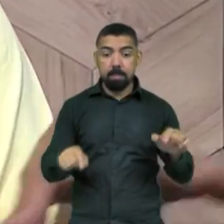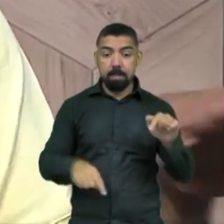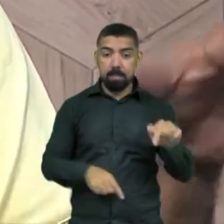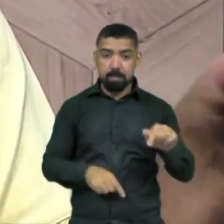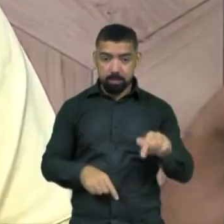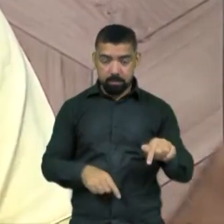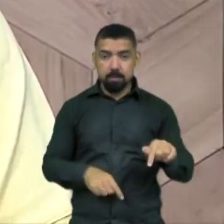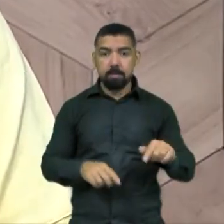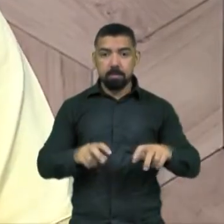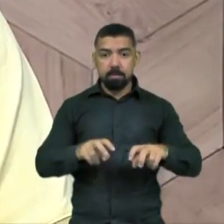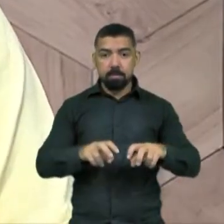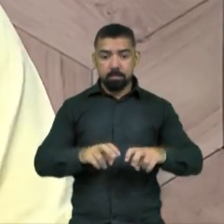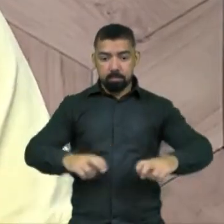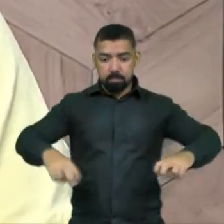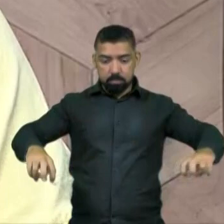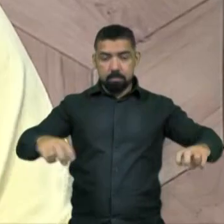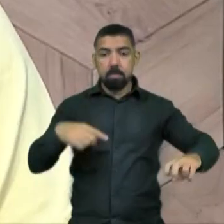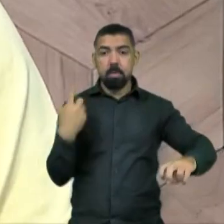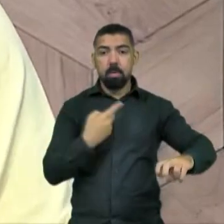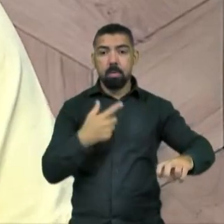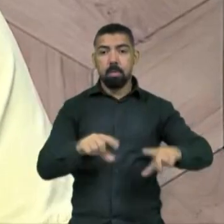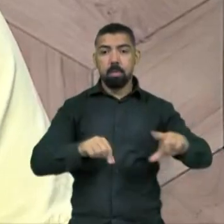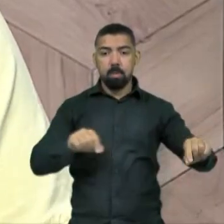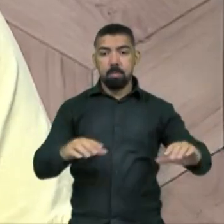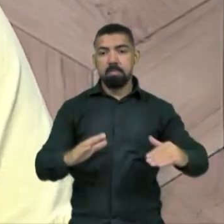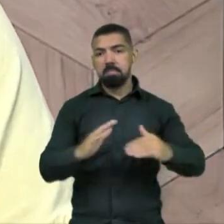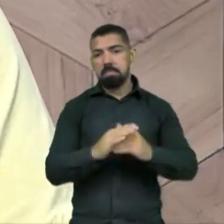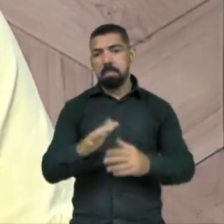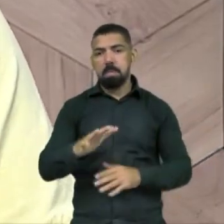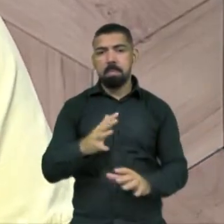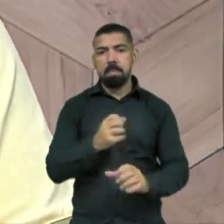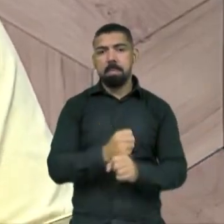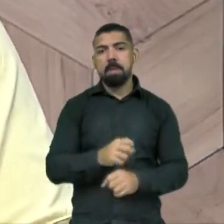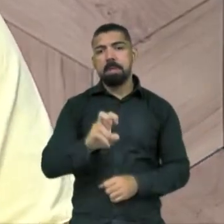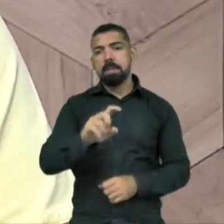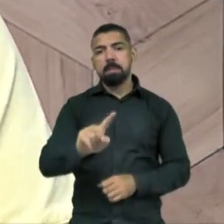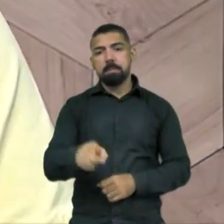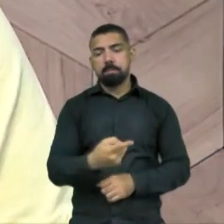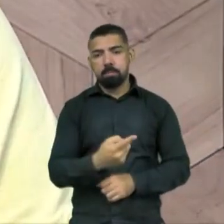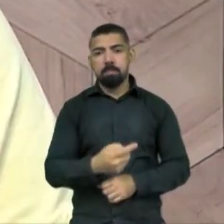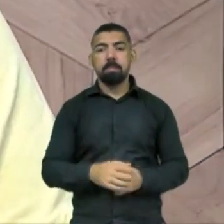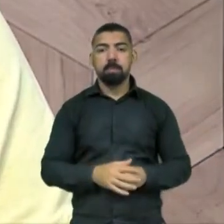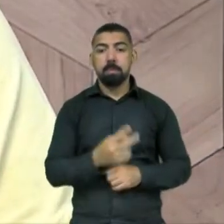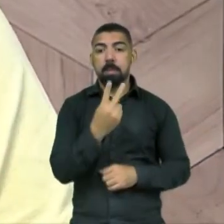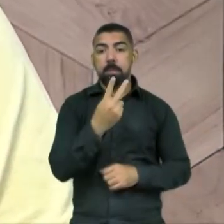em arquibancadas separadas, nós colocamos nessa média de espectadores nas duas noites